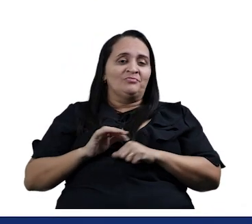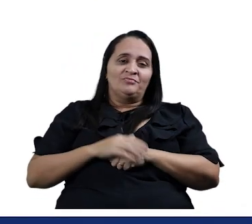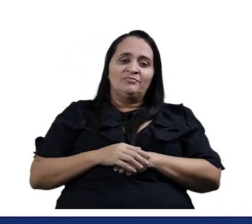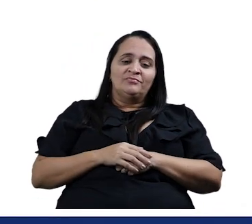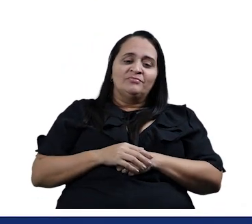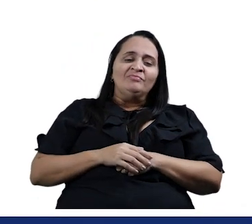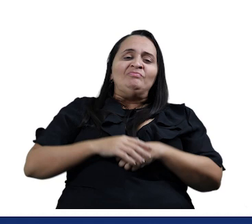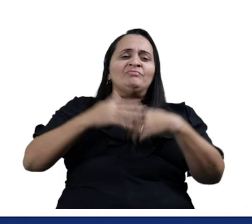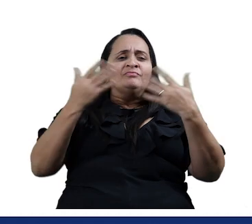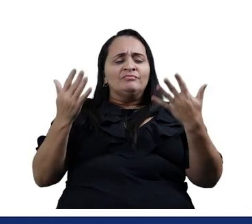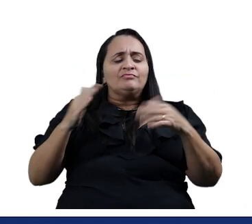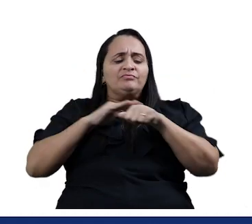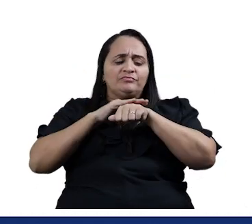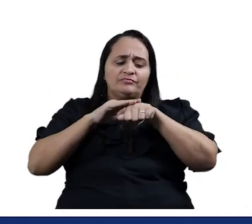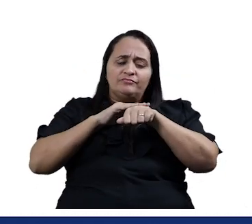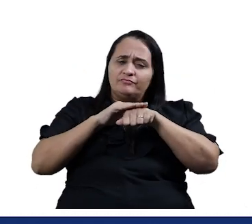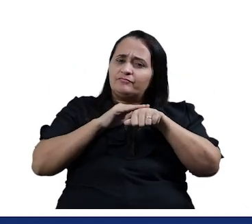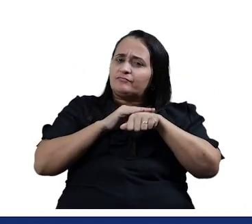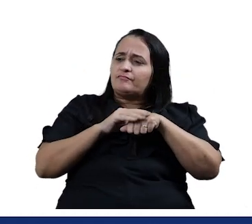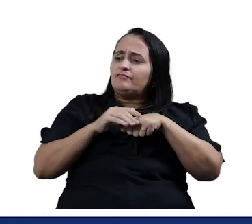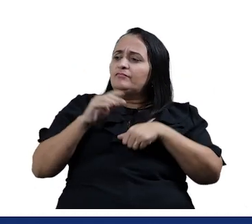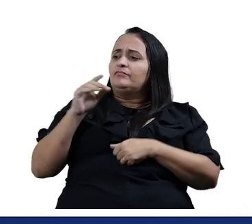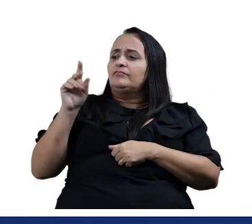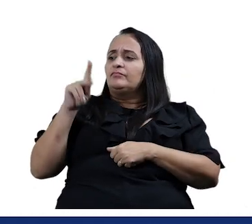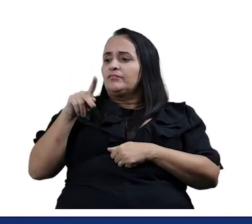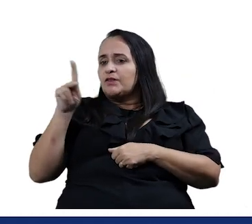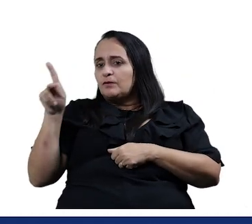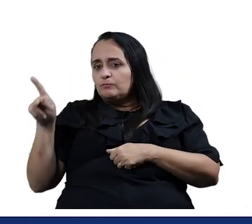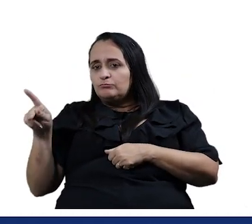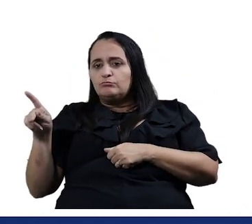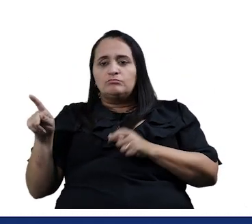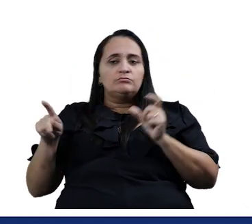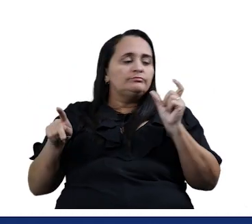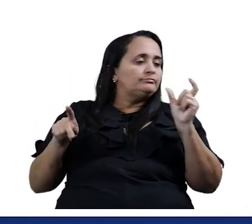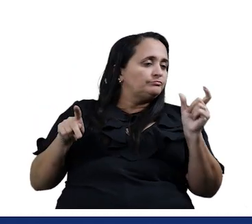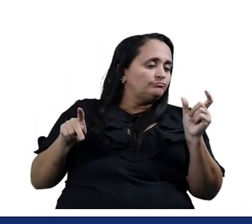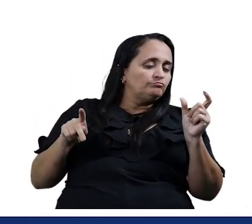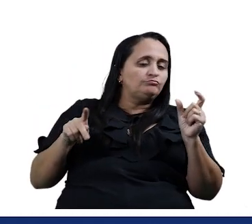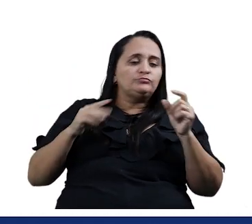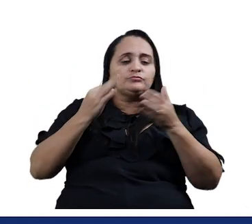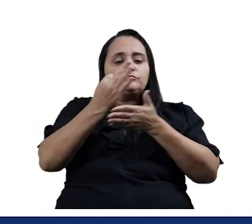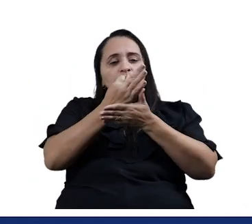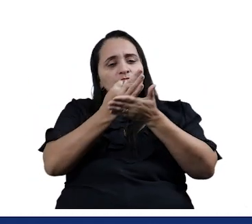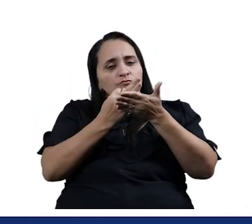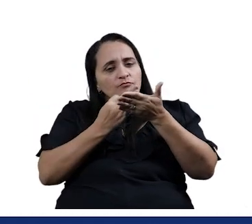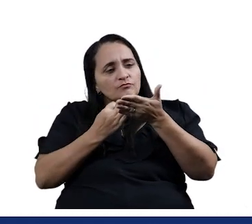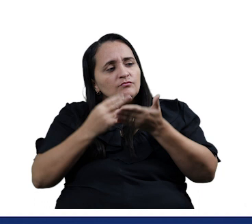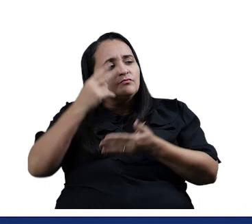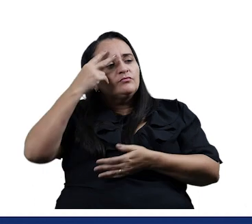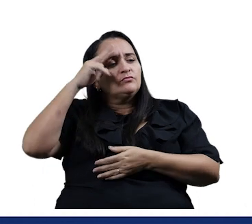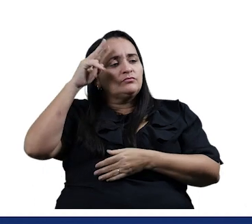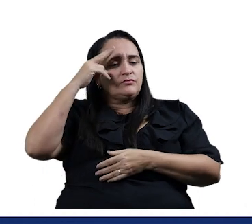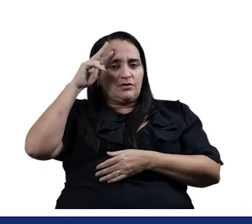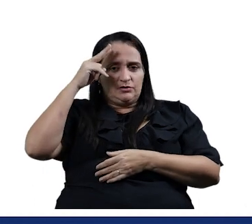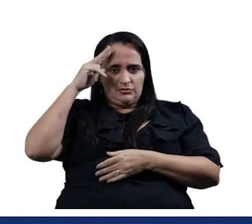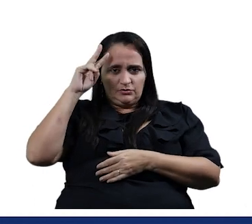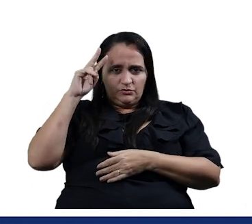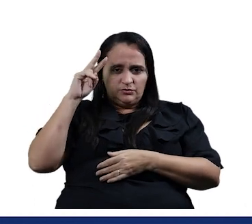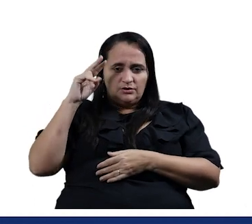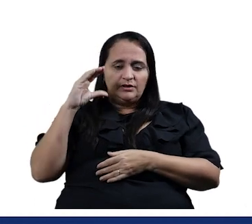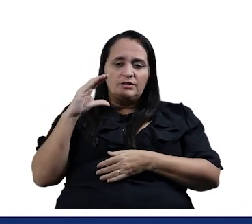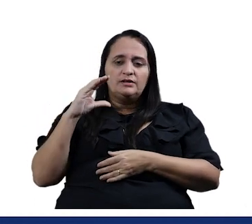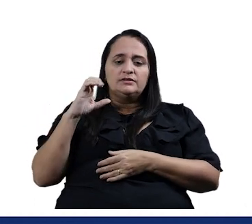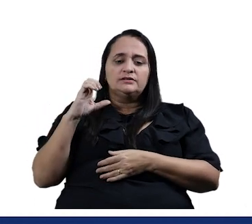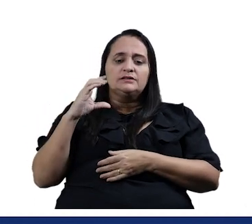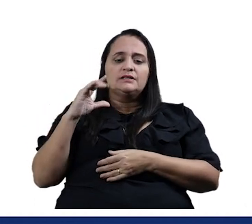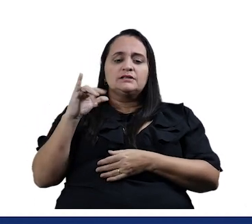se passa entre a professora Cecília e Zezé. E aí Cecília fala para ele, ô Zezé,